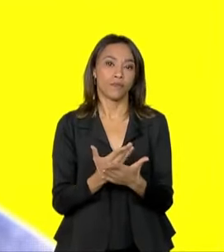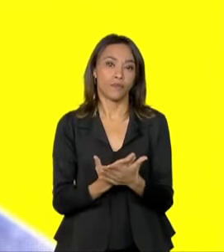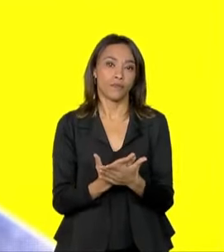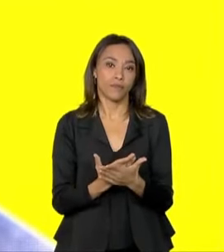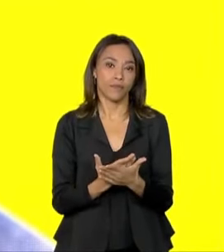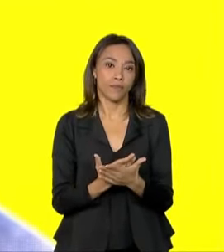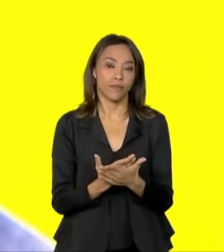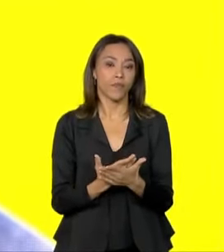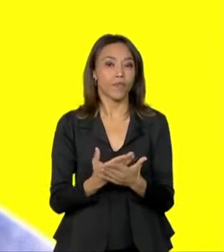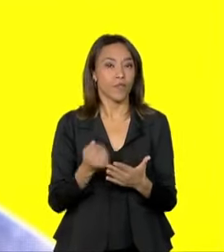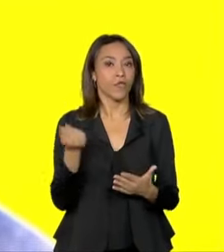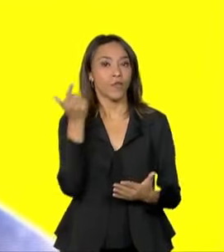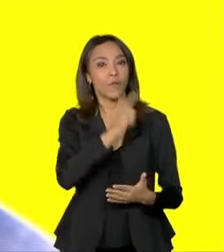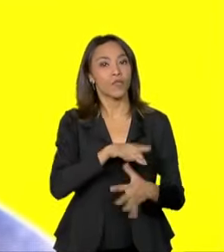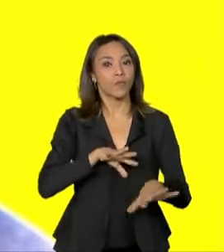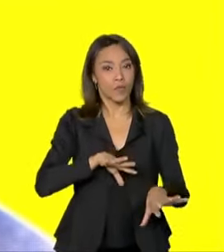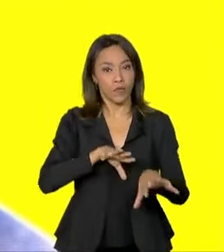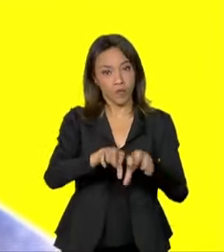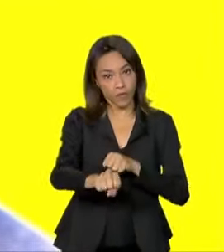um ensino superior.